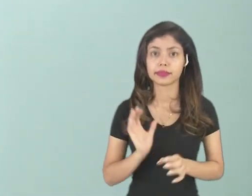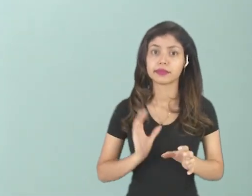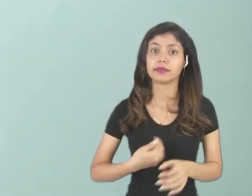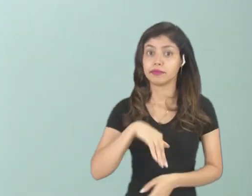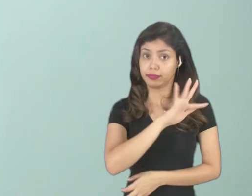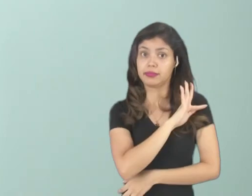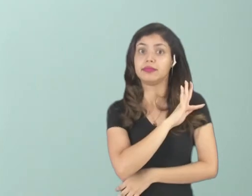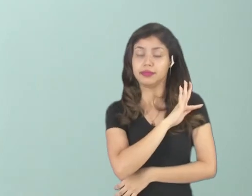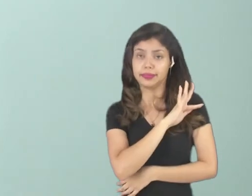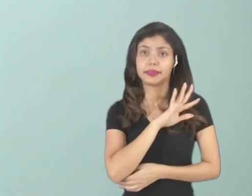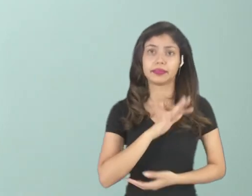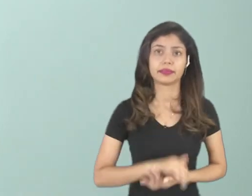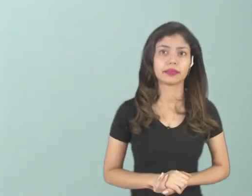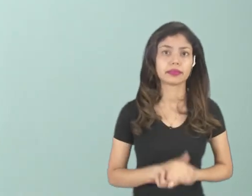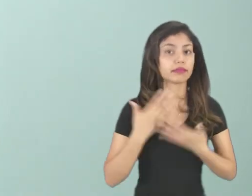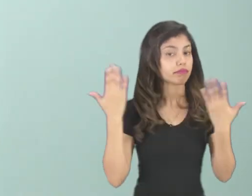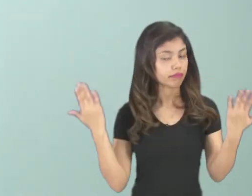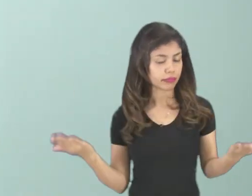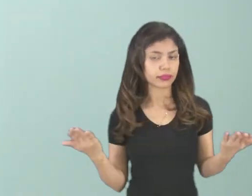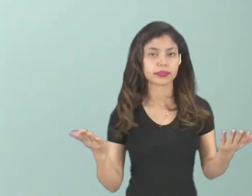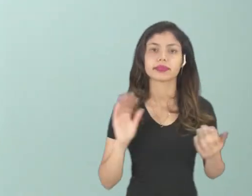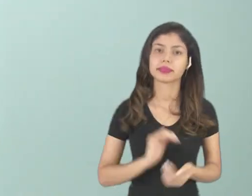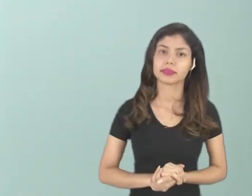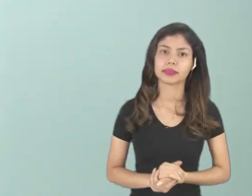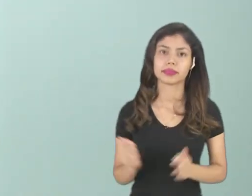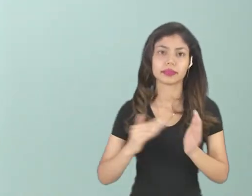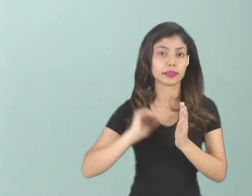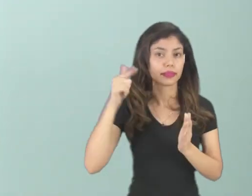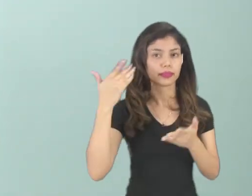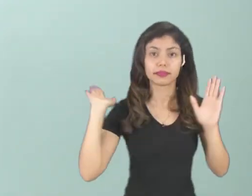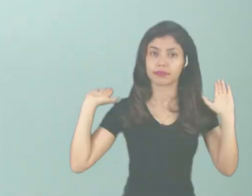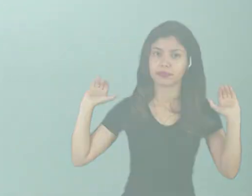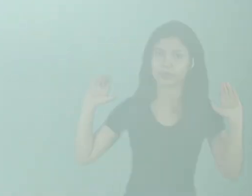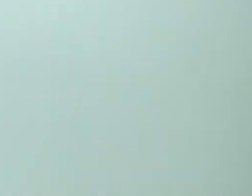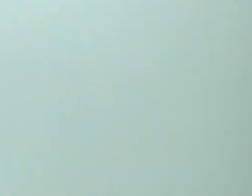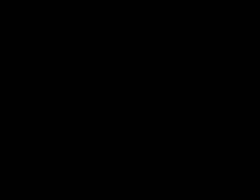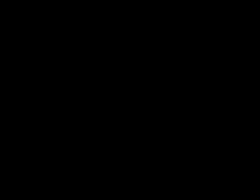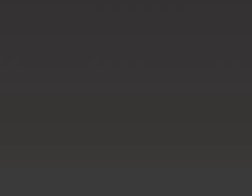vida acadêmica, tá? Então, é isso. Até a próxima.